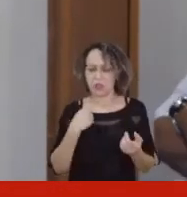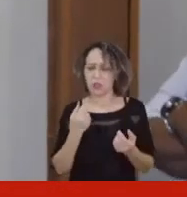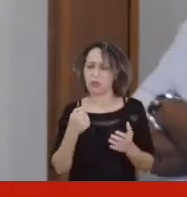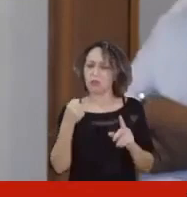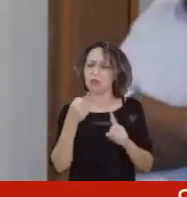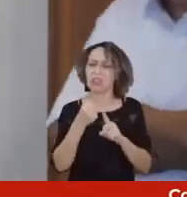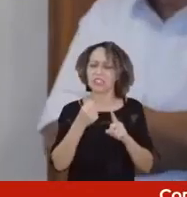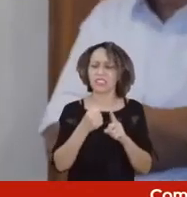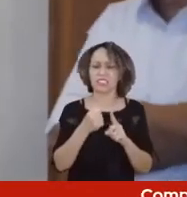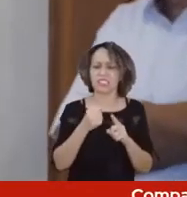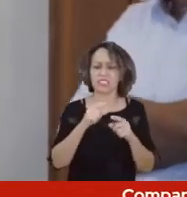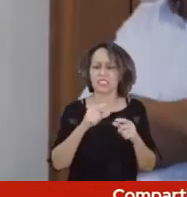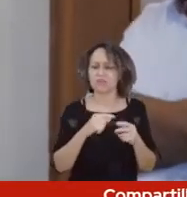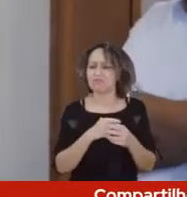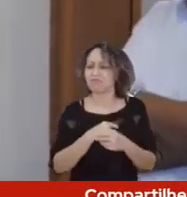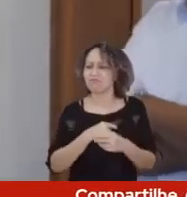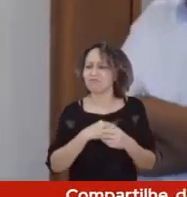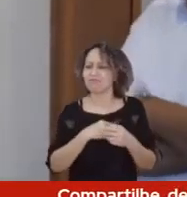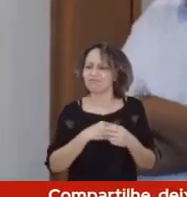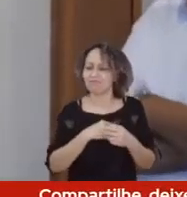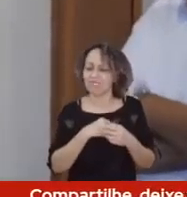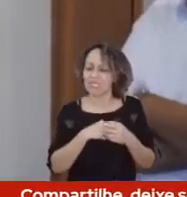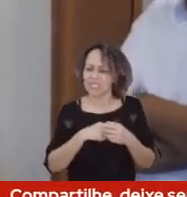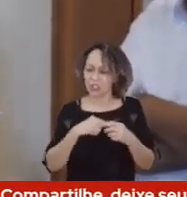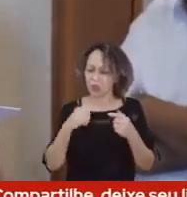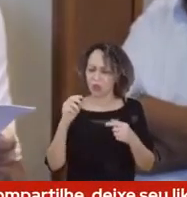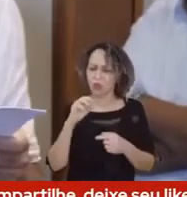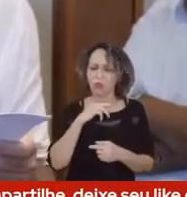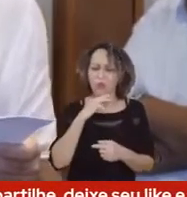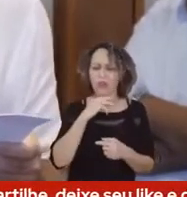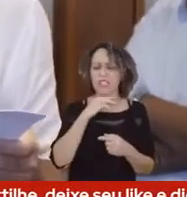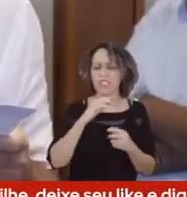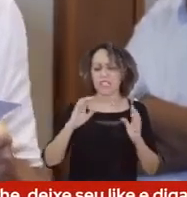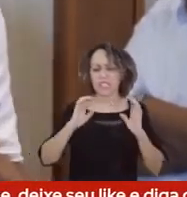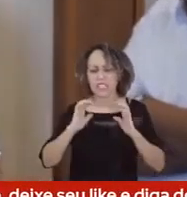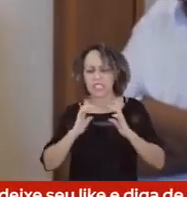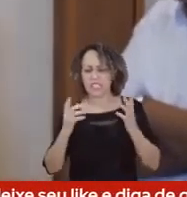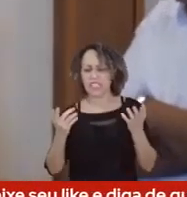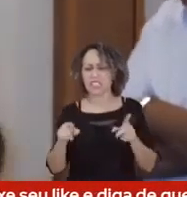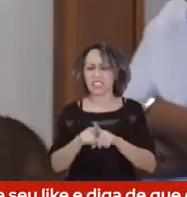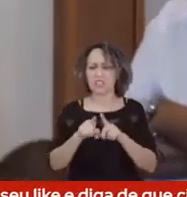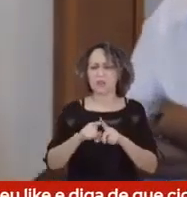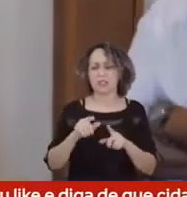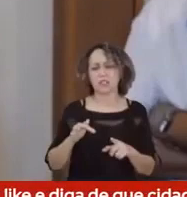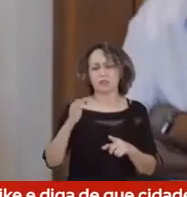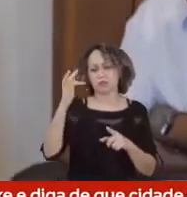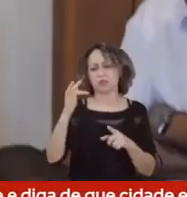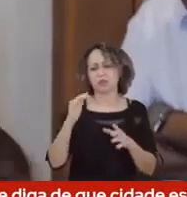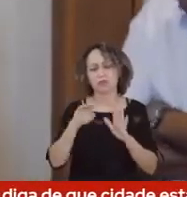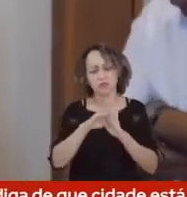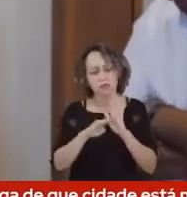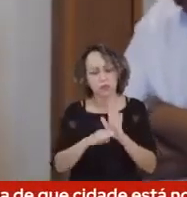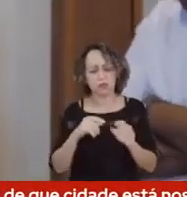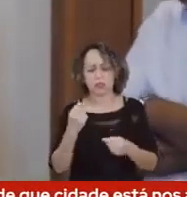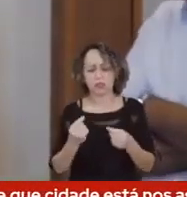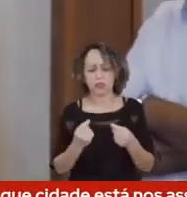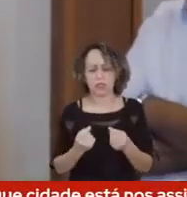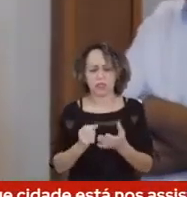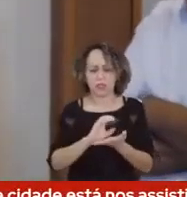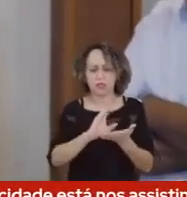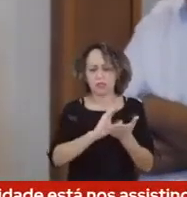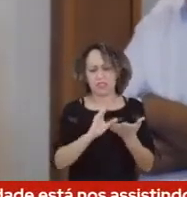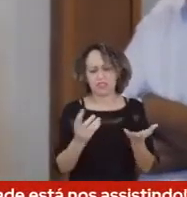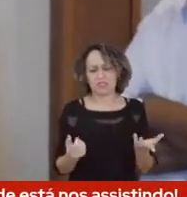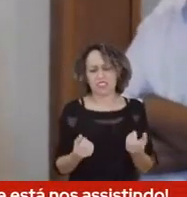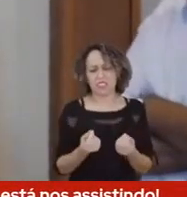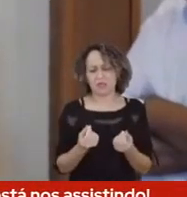renda gerada pela empresa no presente e no futuro. O programa de resiliência associado aos baixos investimentos em tecnologia tem provocado uma redução do